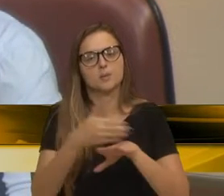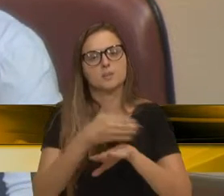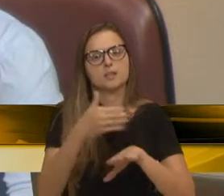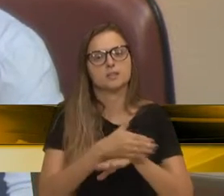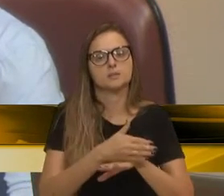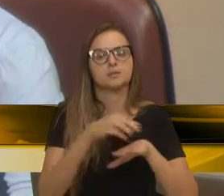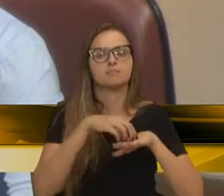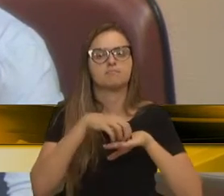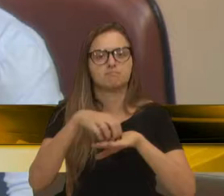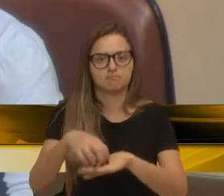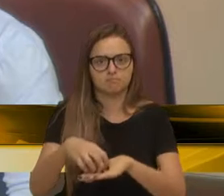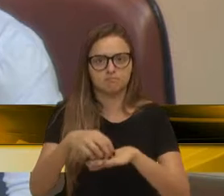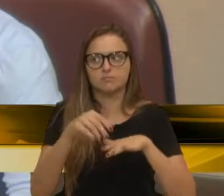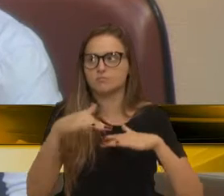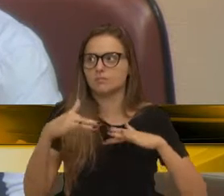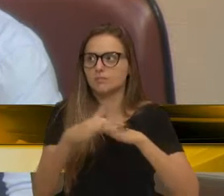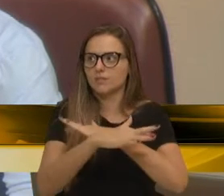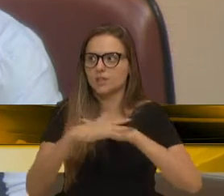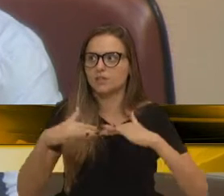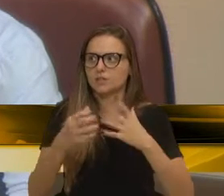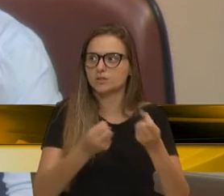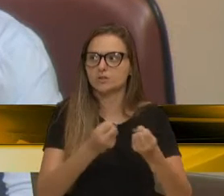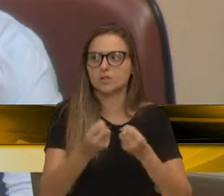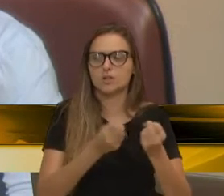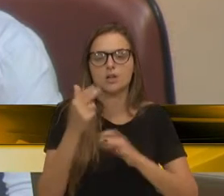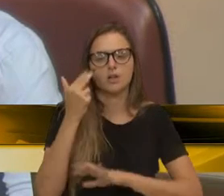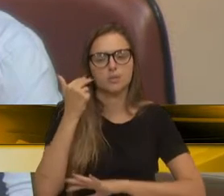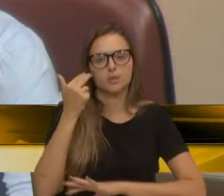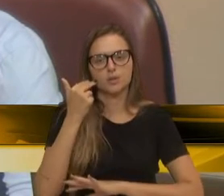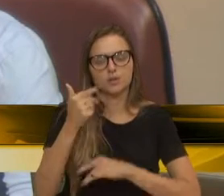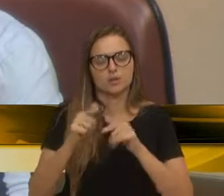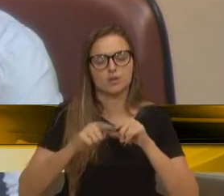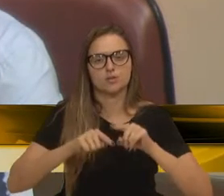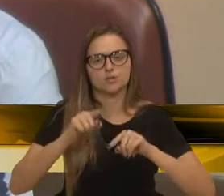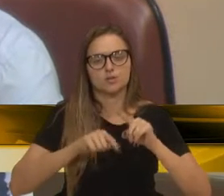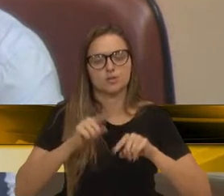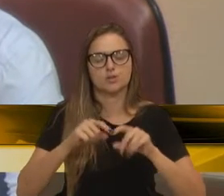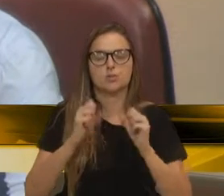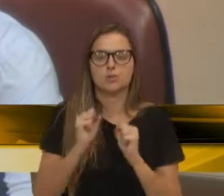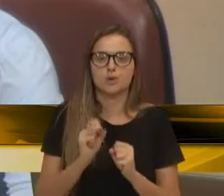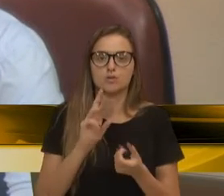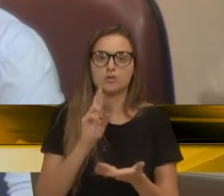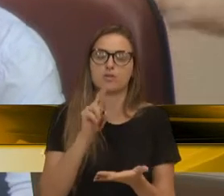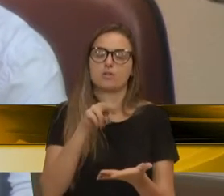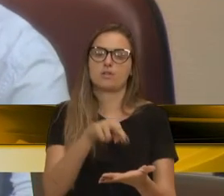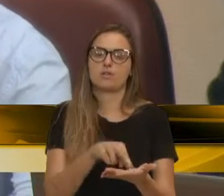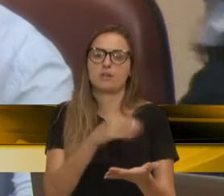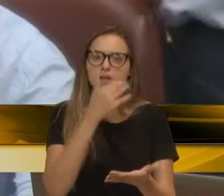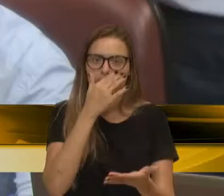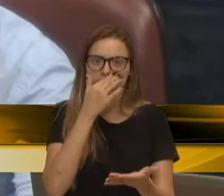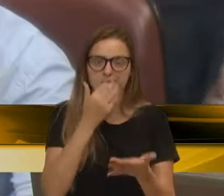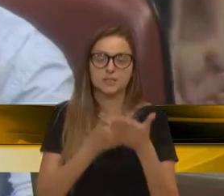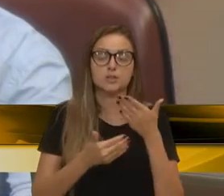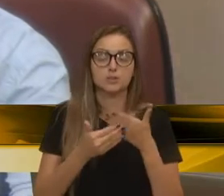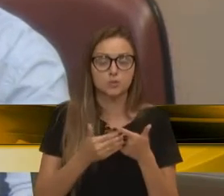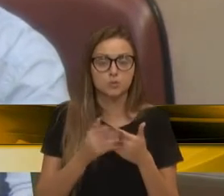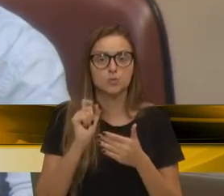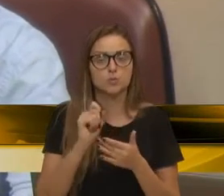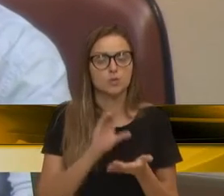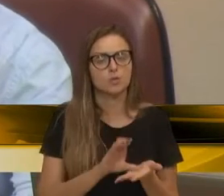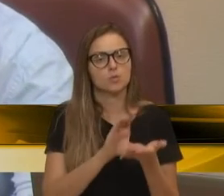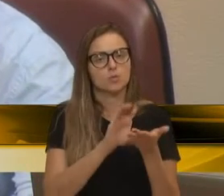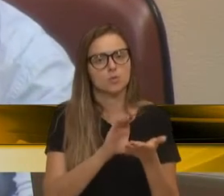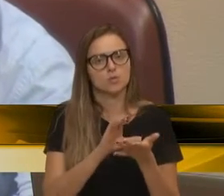transportes o que pela natureza de suas atividades possam contribuir para a efetiva realização das atribuições do conselho